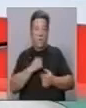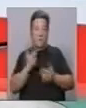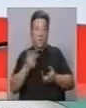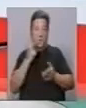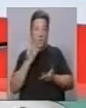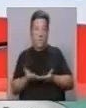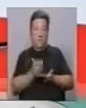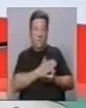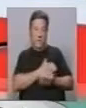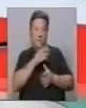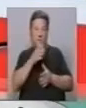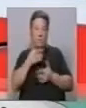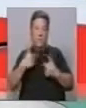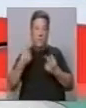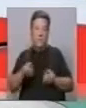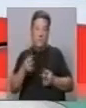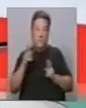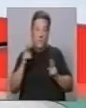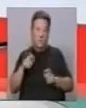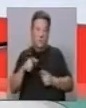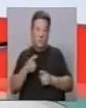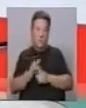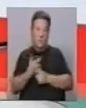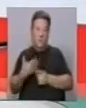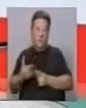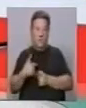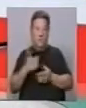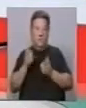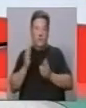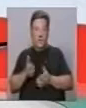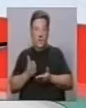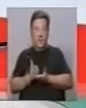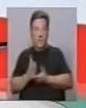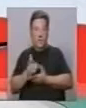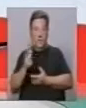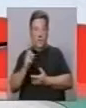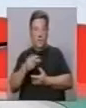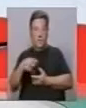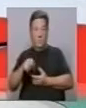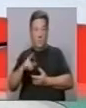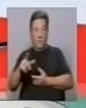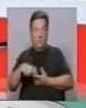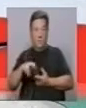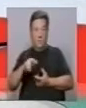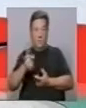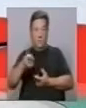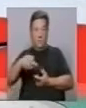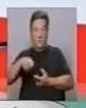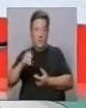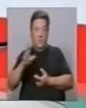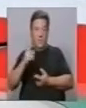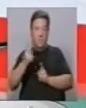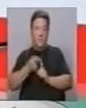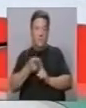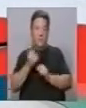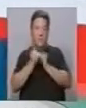A página para lhe dar conta de outros assuntos da atualidade. Está a decorrer na Exponor, em Matosinhos, mais uma edição da Feira